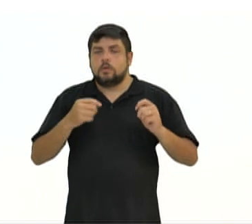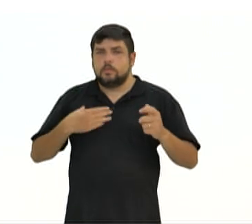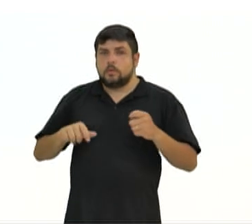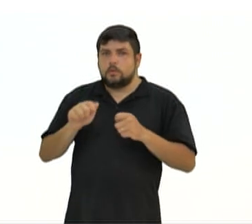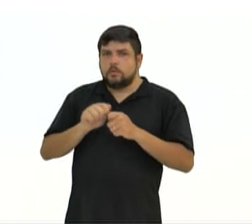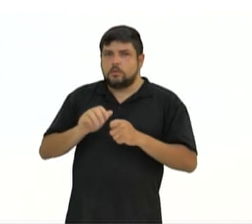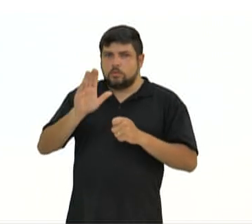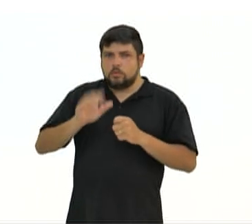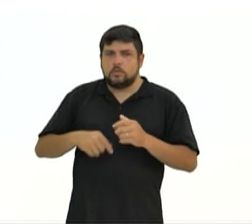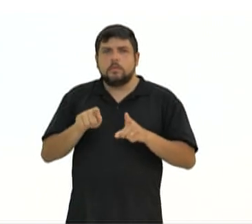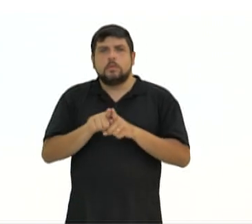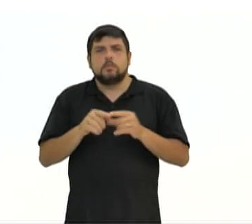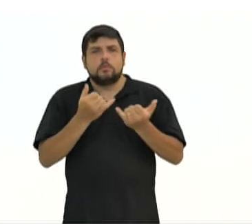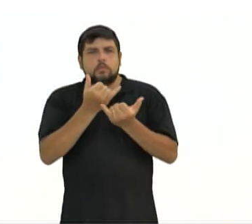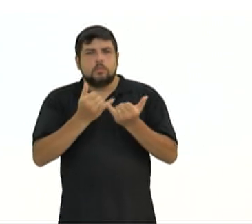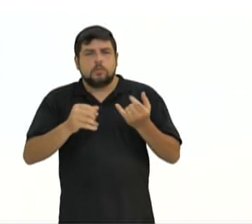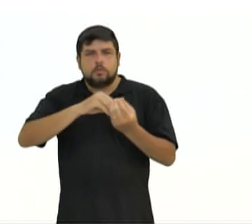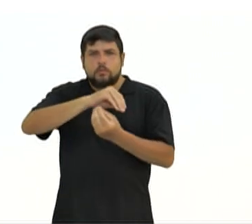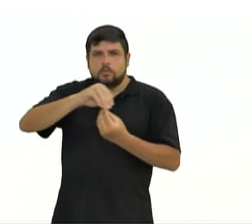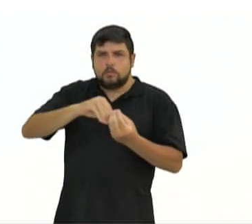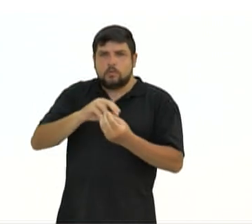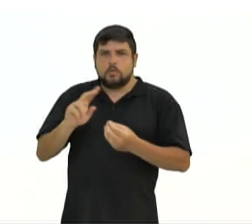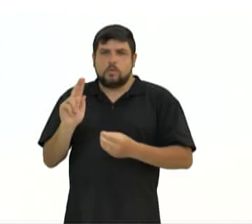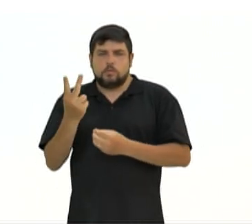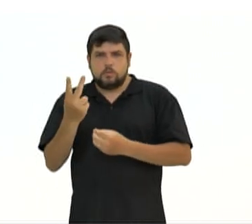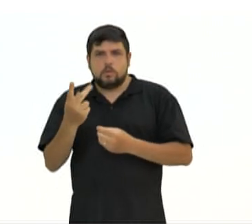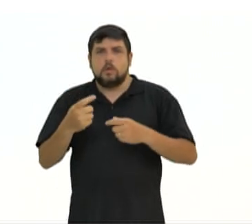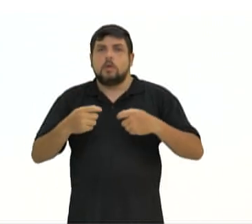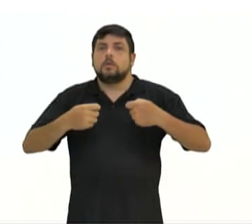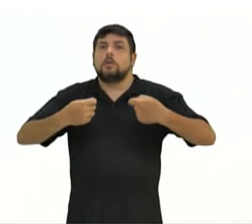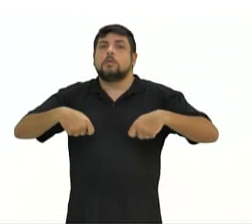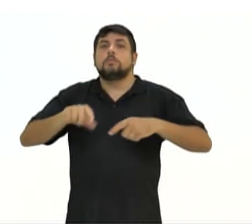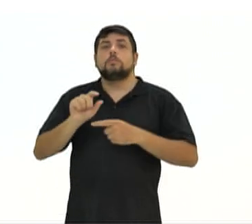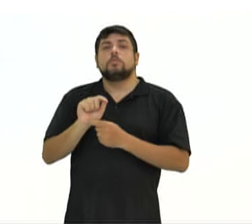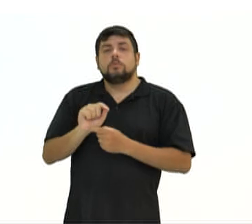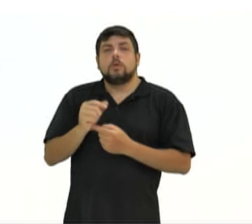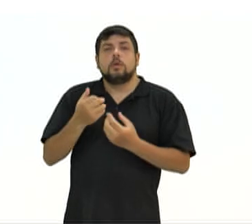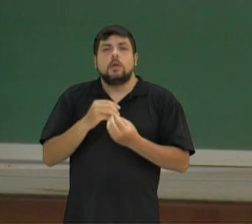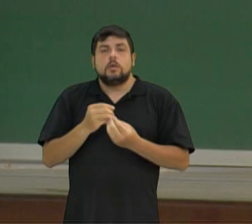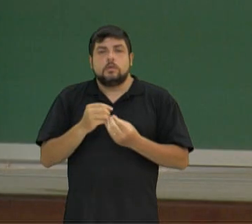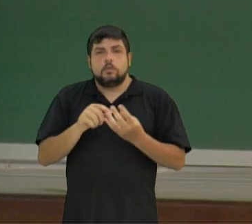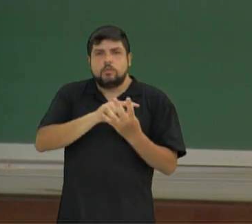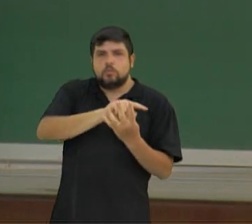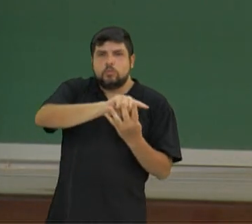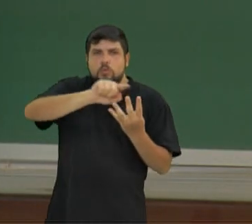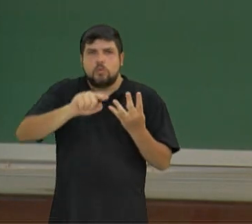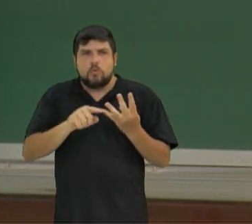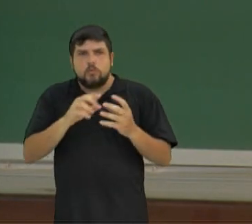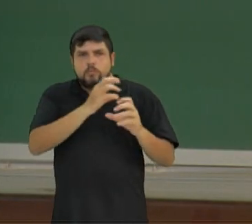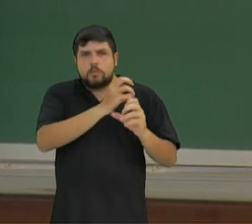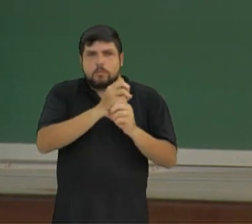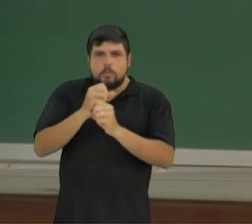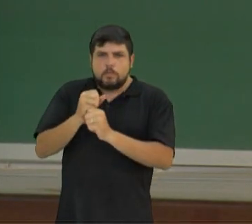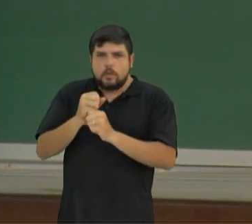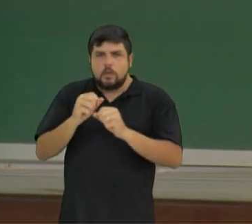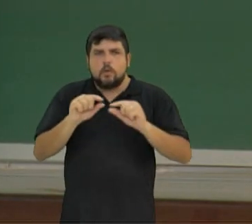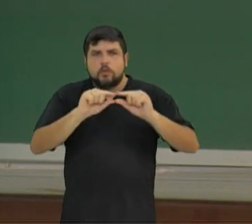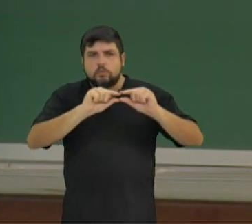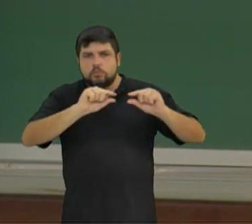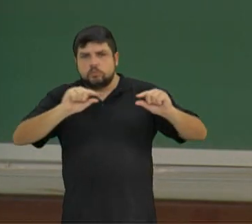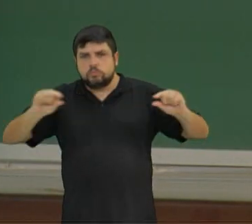na semi-reação de redução o hidrogênio, a gente precisa considerar as 4 para fazer a soma delas e escrever a